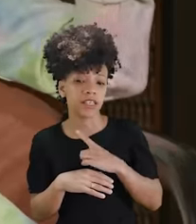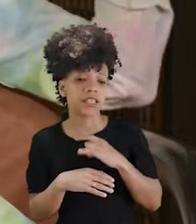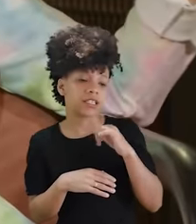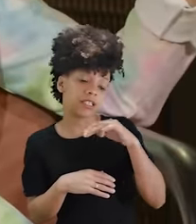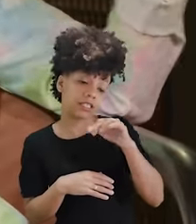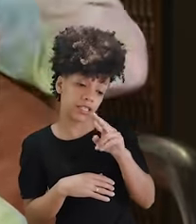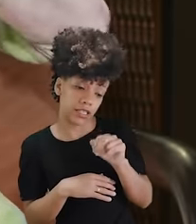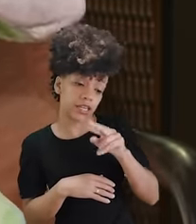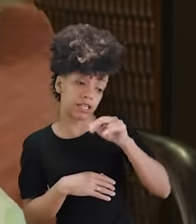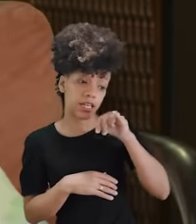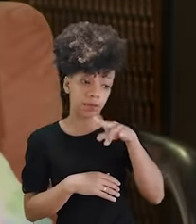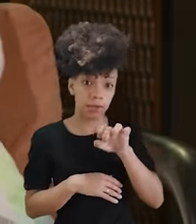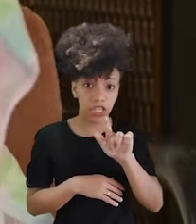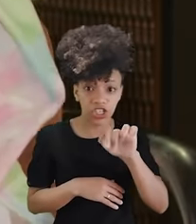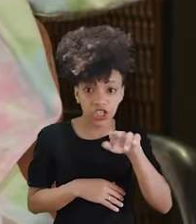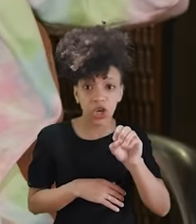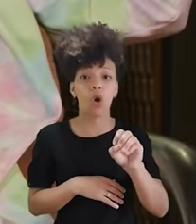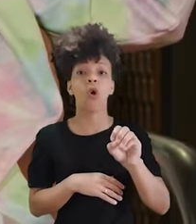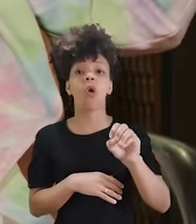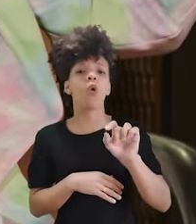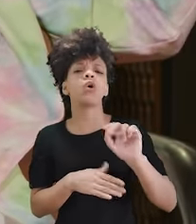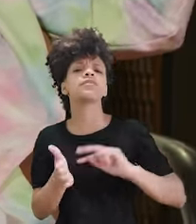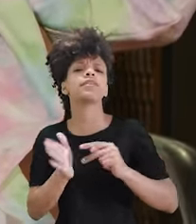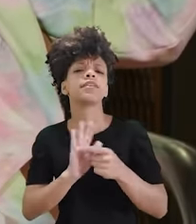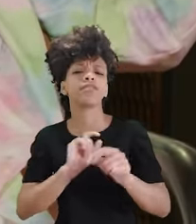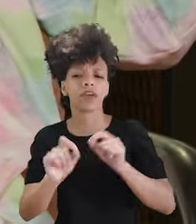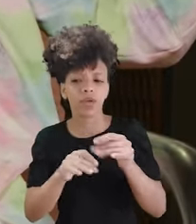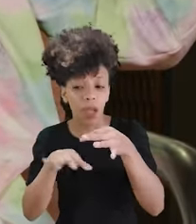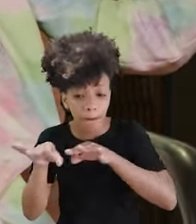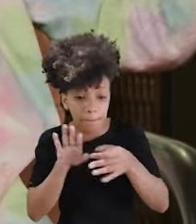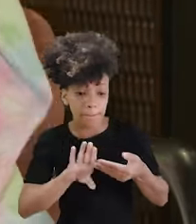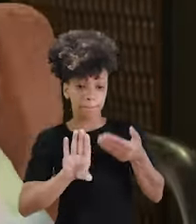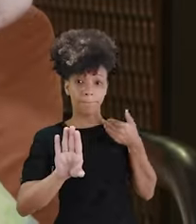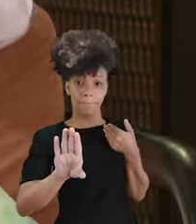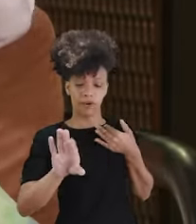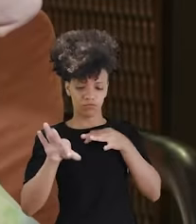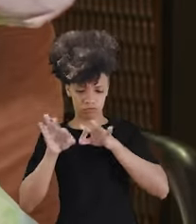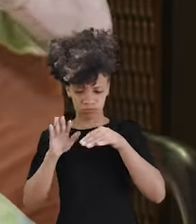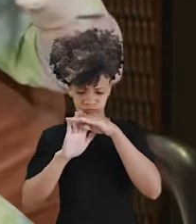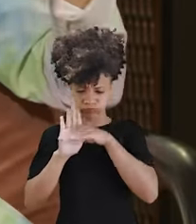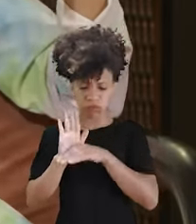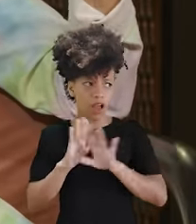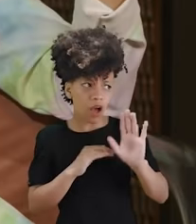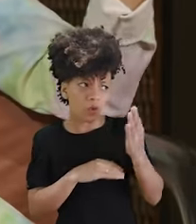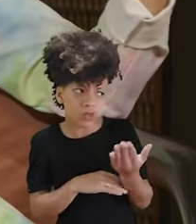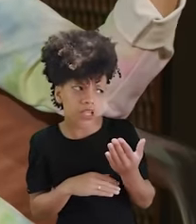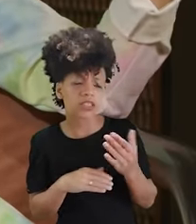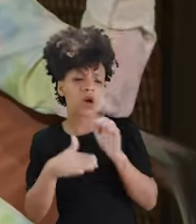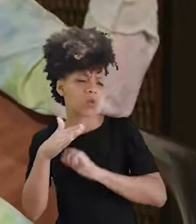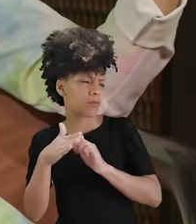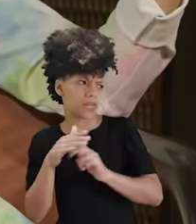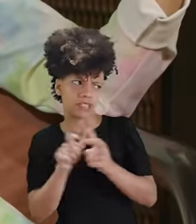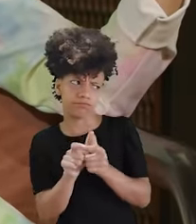entender né que é aquele que faz a programação fora do navio para o que tá a borda ultimamente